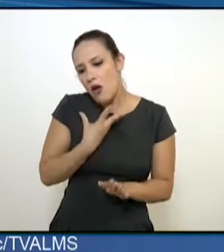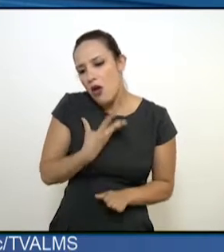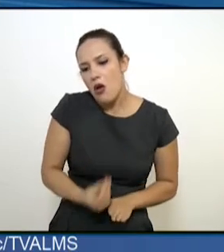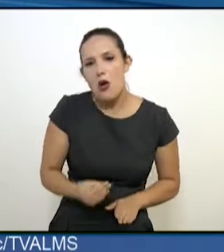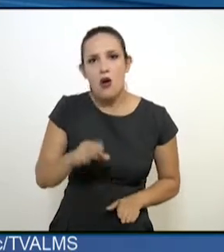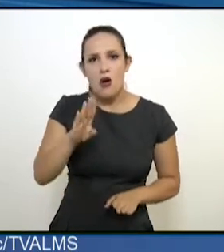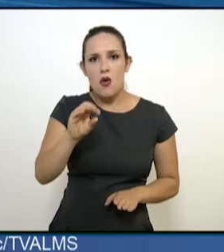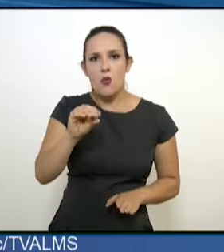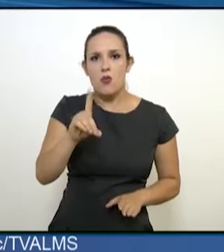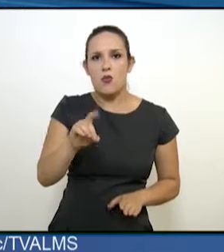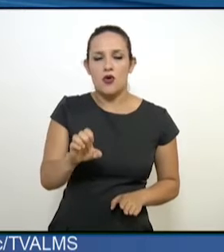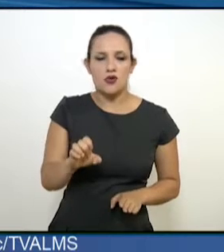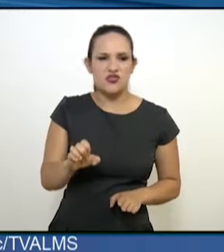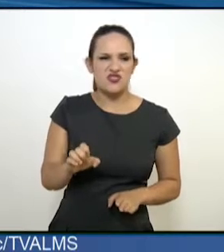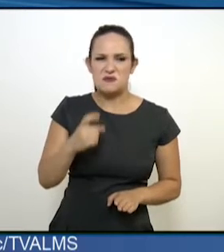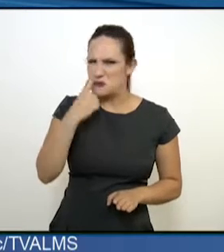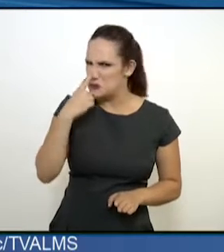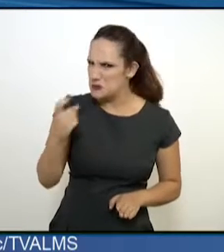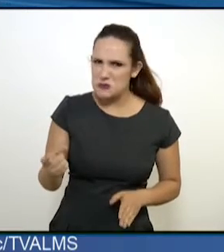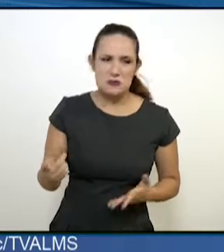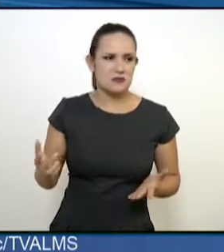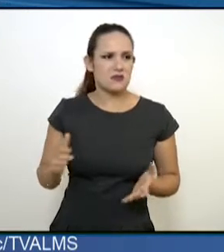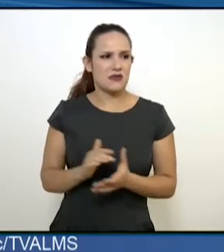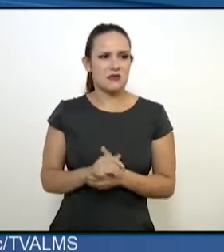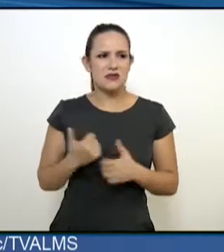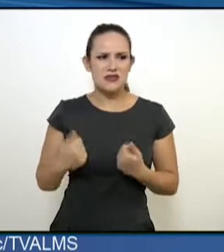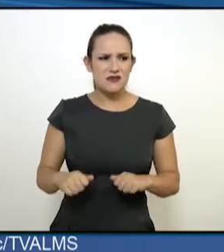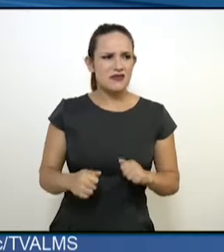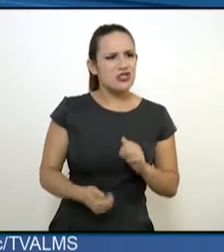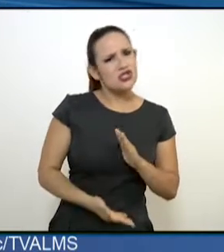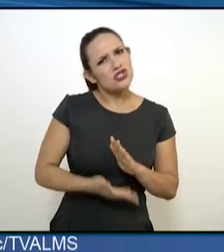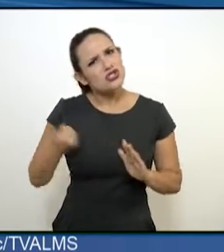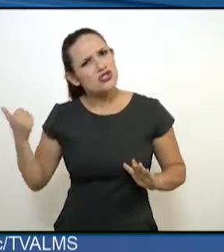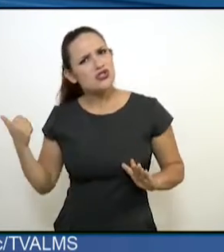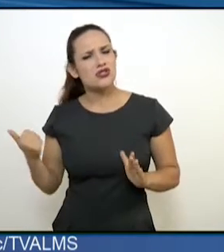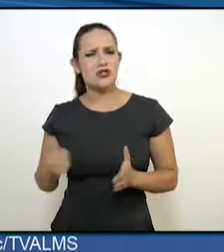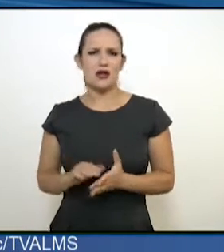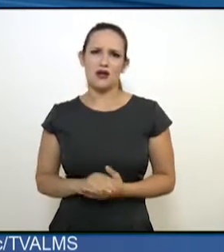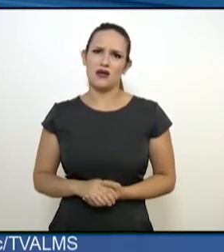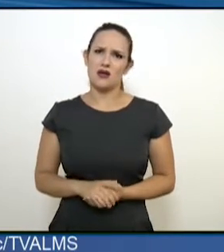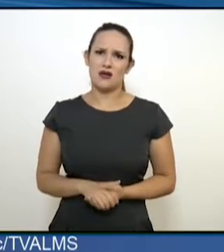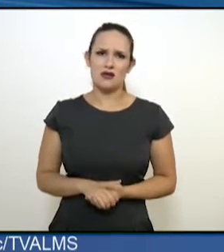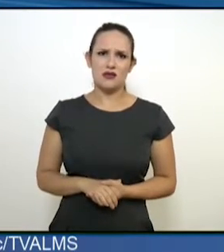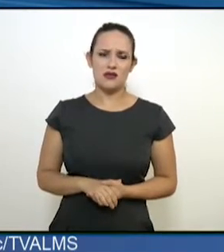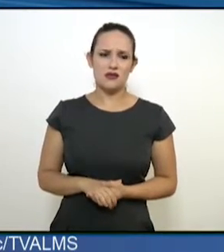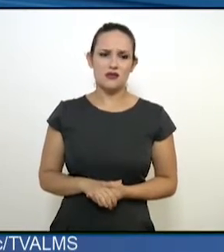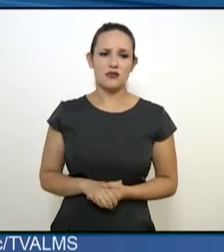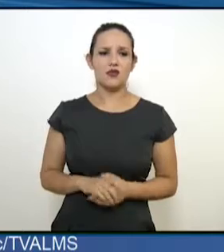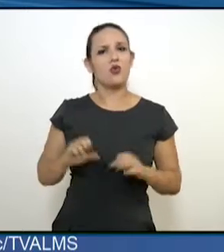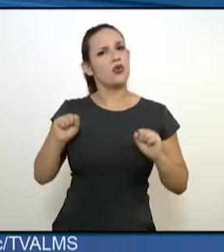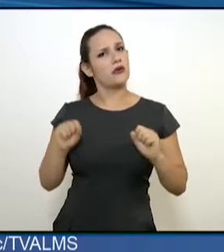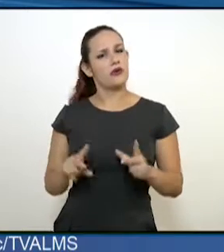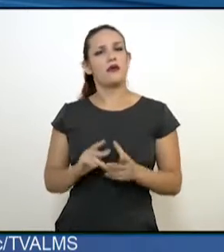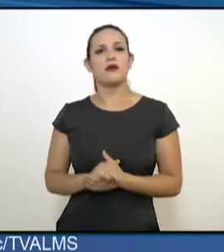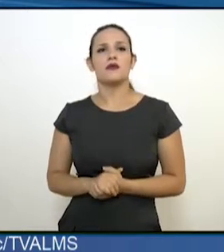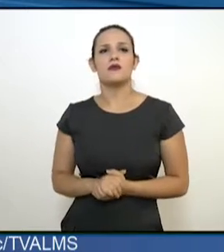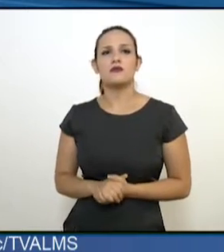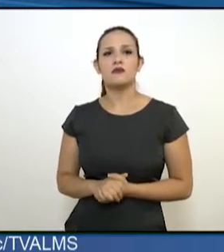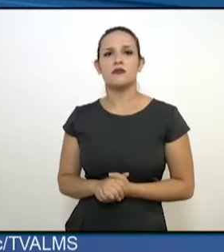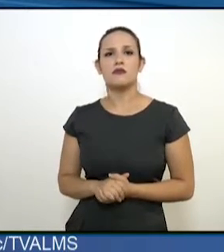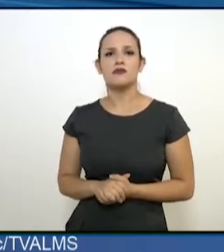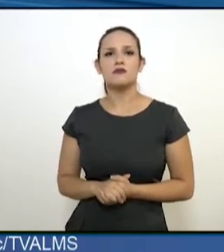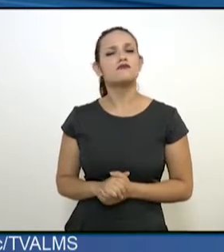presidência. E esse bode tinha que ser tirado dali a qualquer custo. Muito bem, com